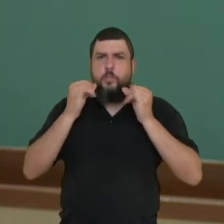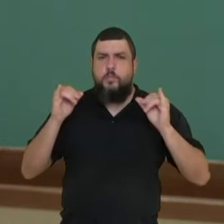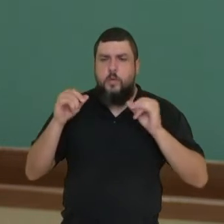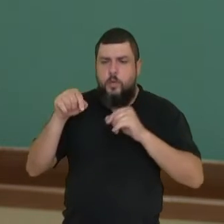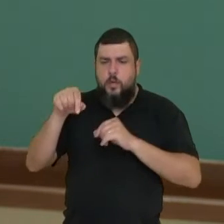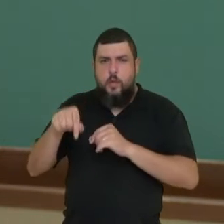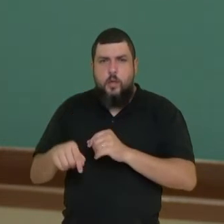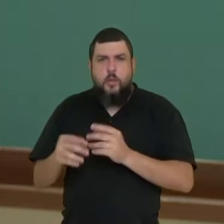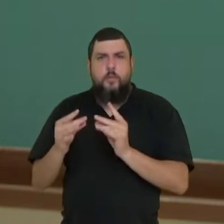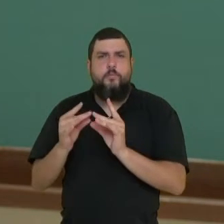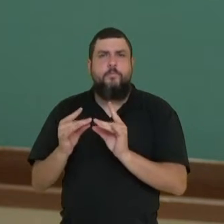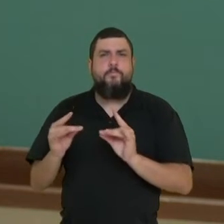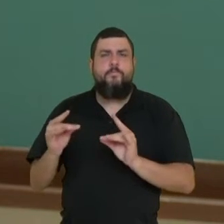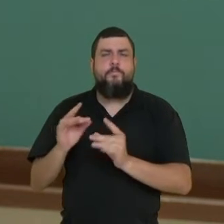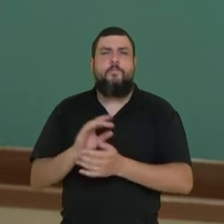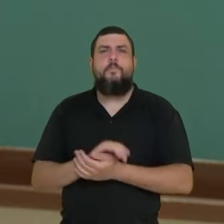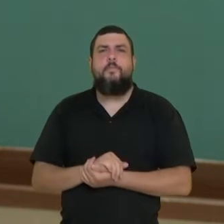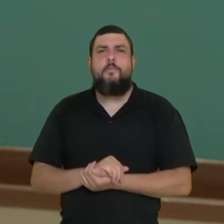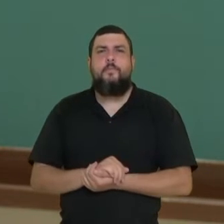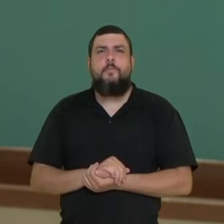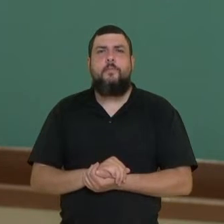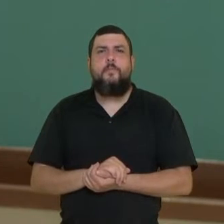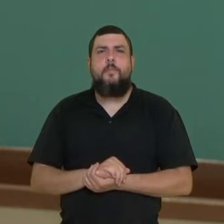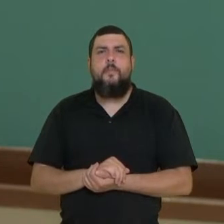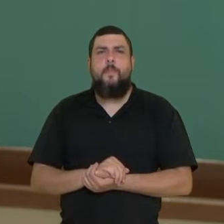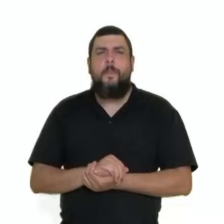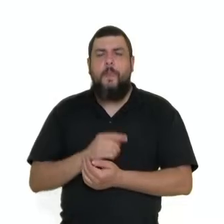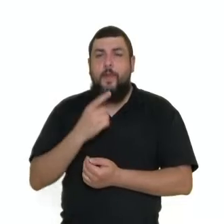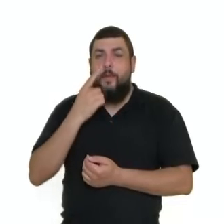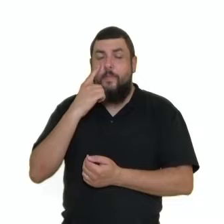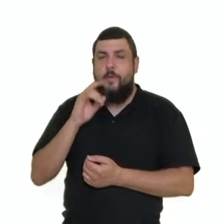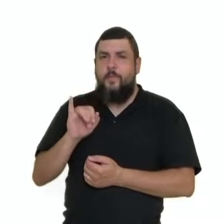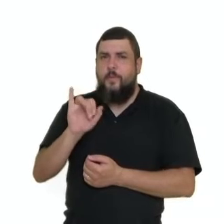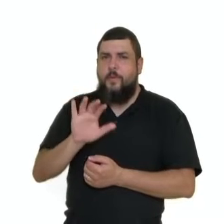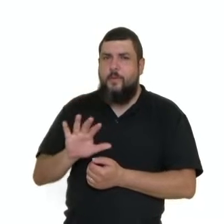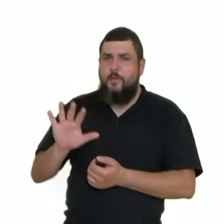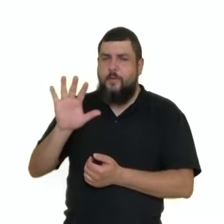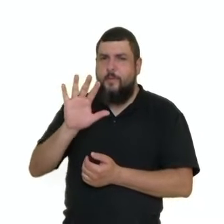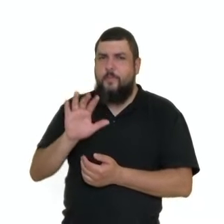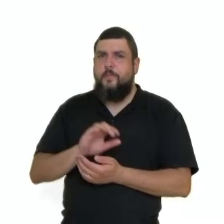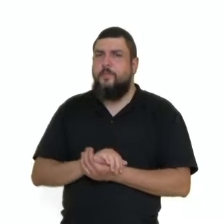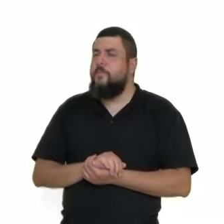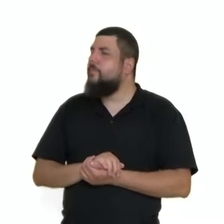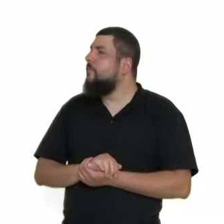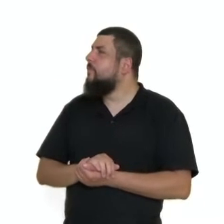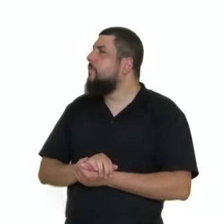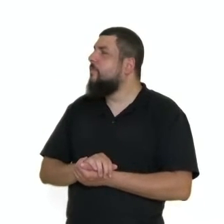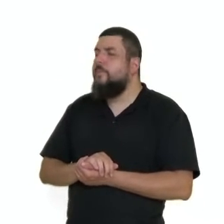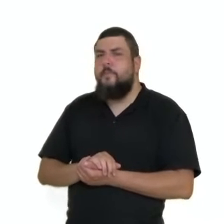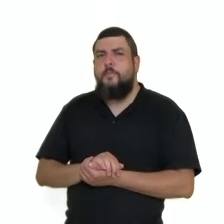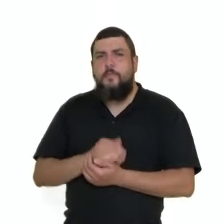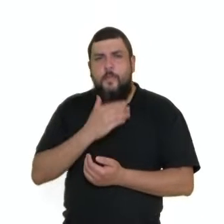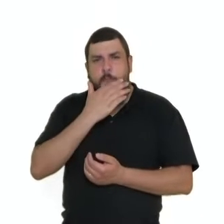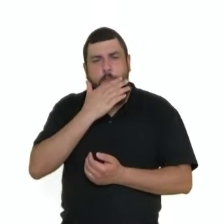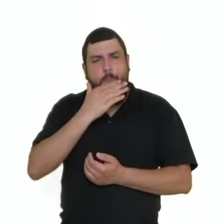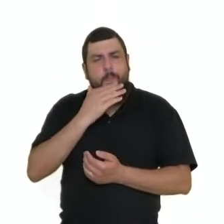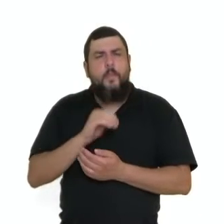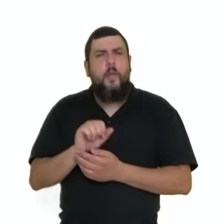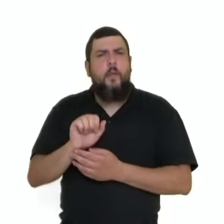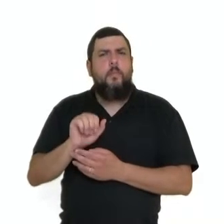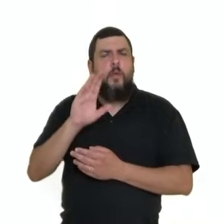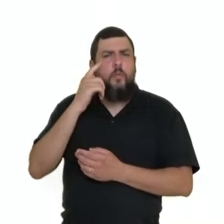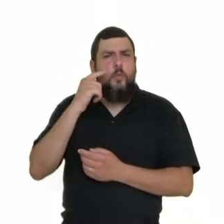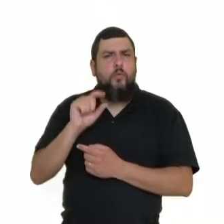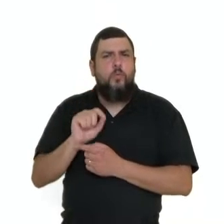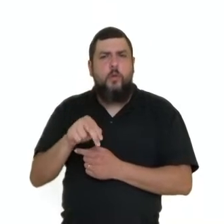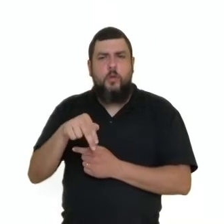fique na fase líquida. Nessa imagem, a gente tem um exemplo mais comum de eletrólise do sal inorgânico, o cloreto